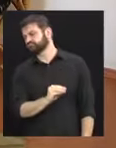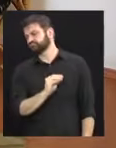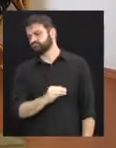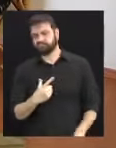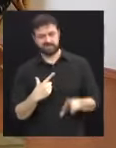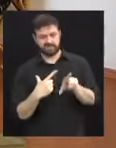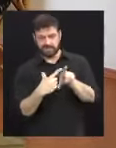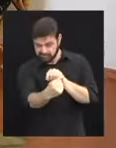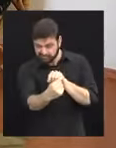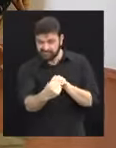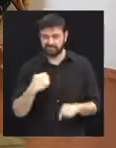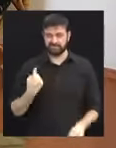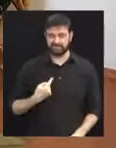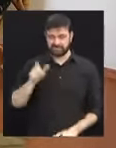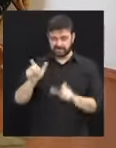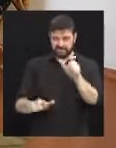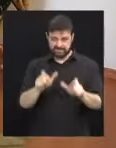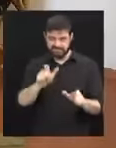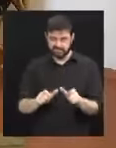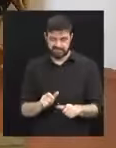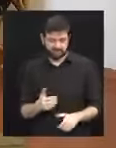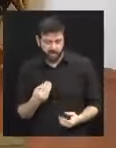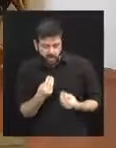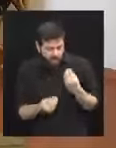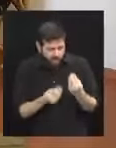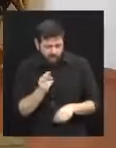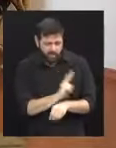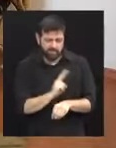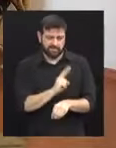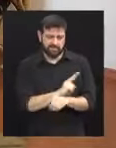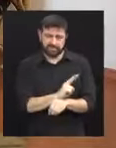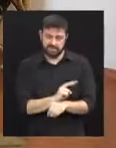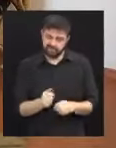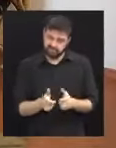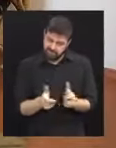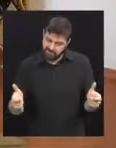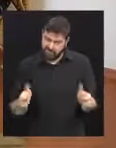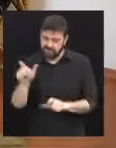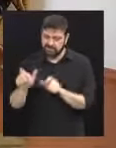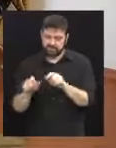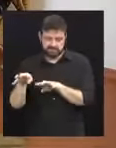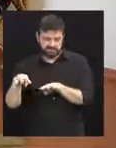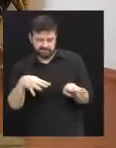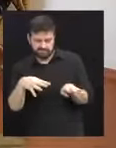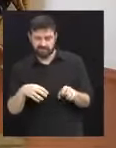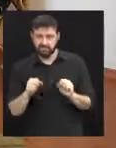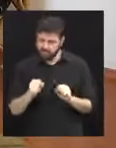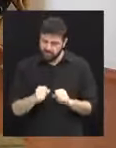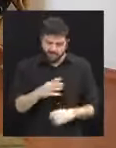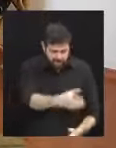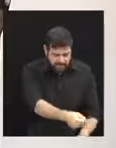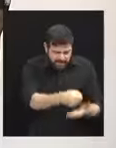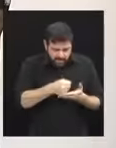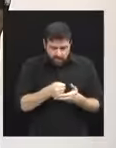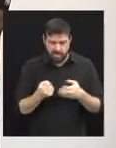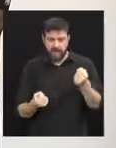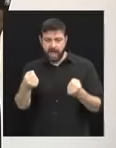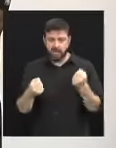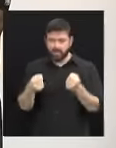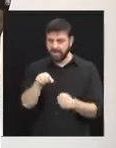não tenha não sabe como fazer, mas eu acredito que colocar no carro e procurar um